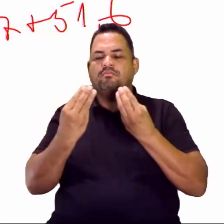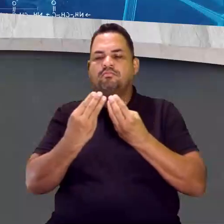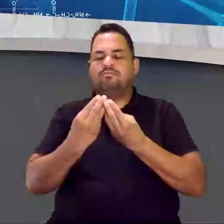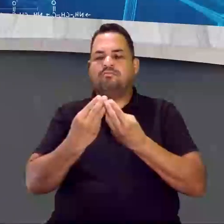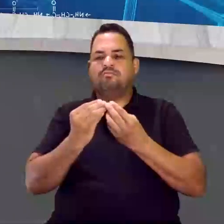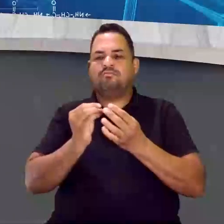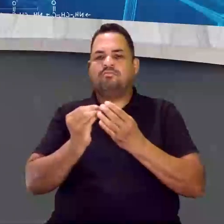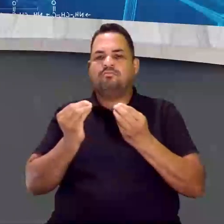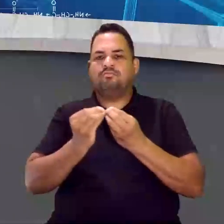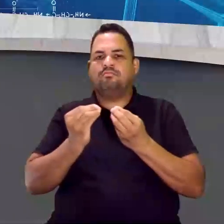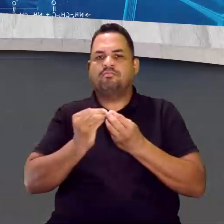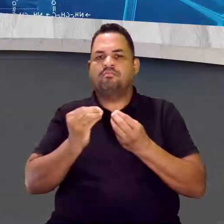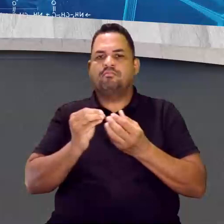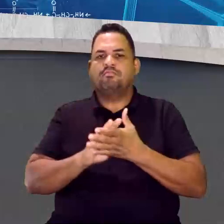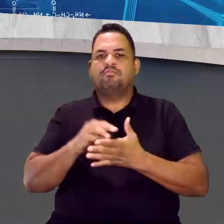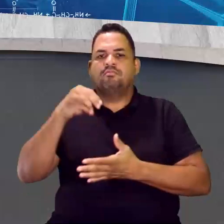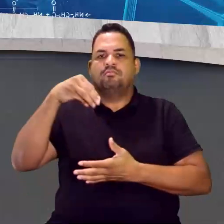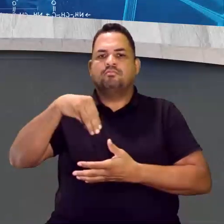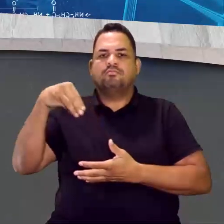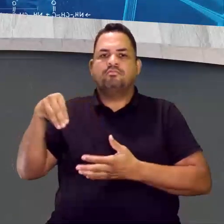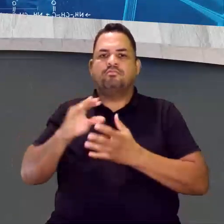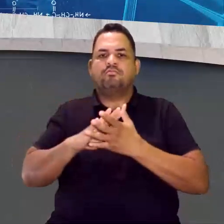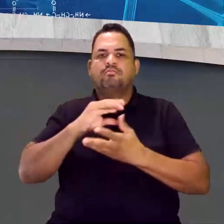massa molar de um composto,